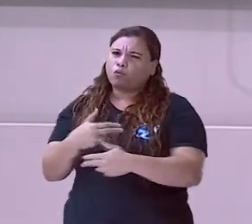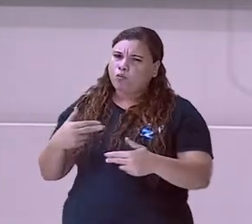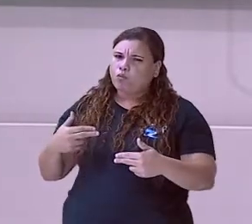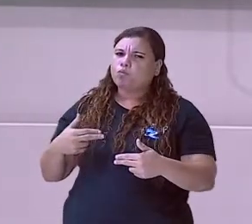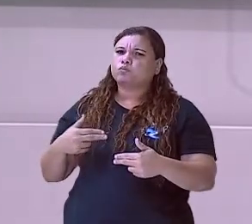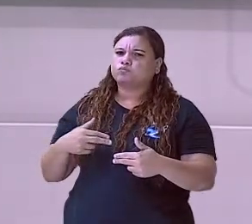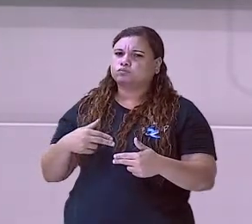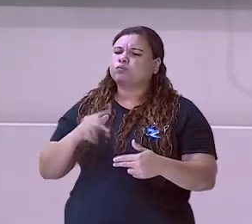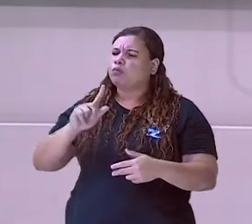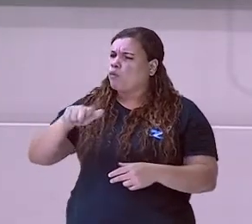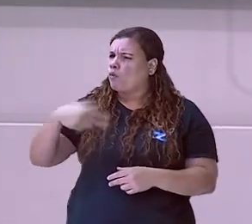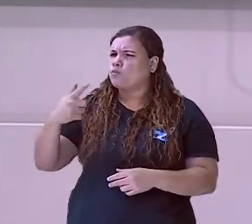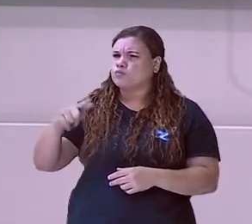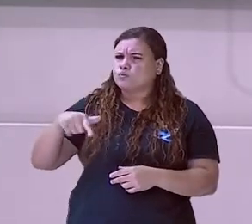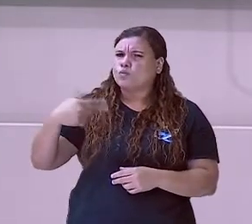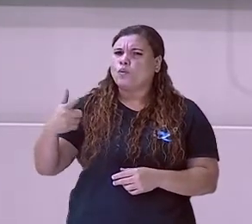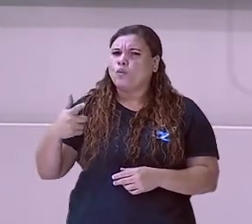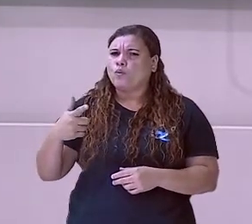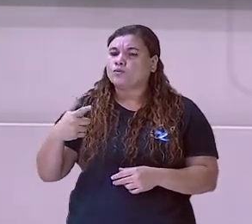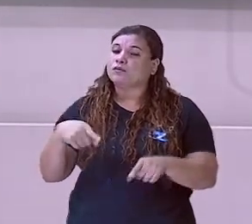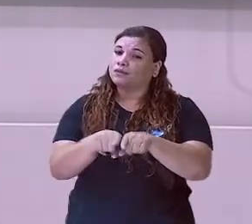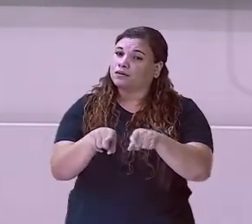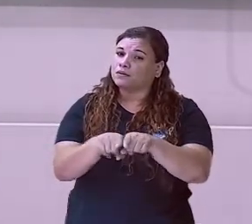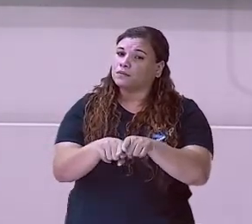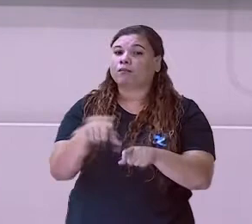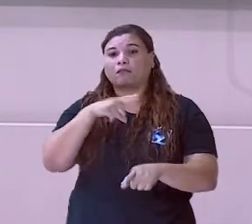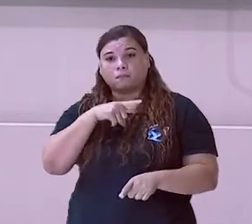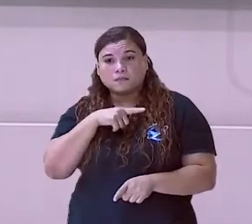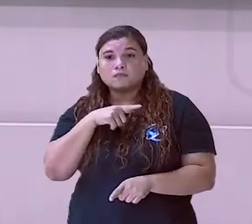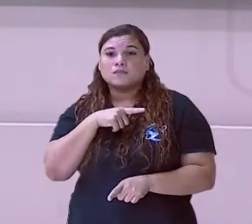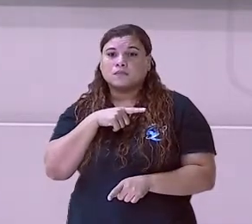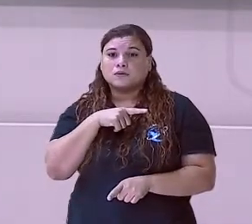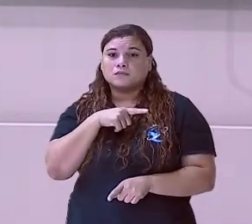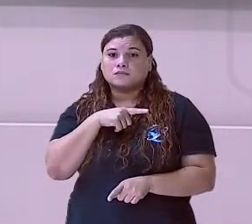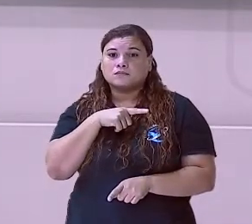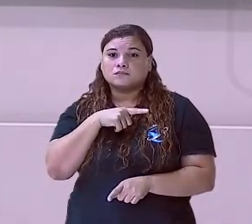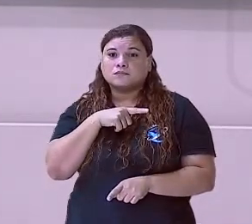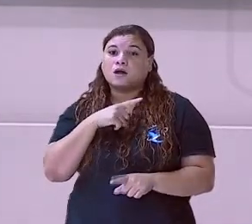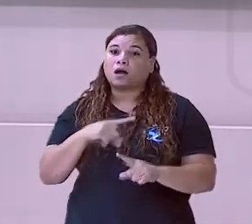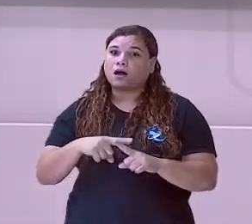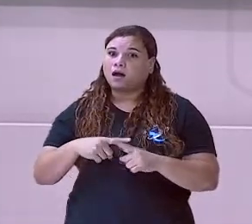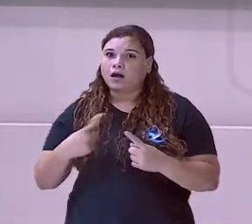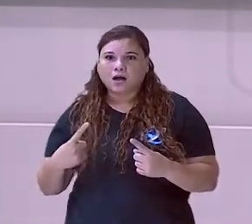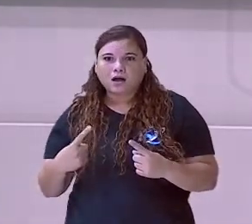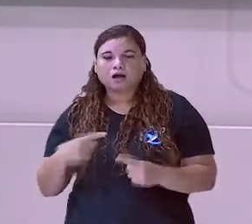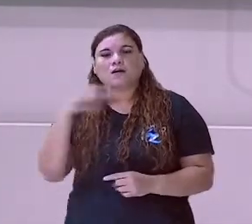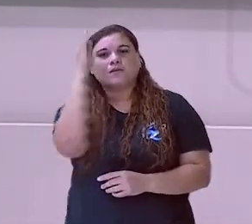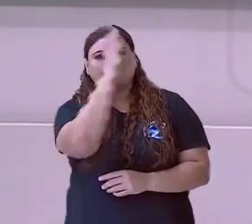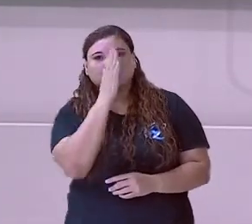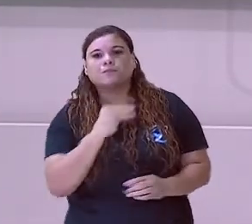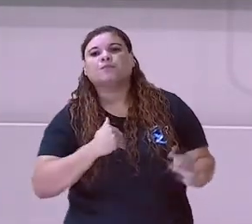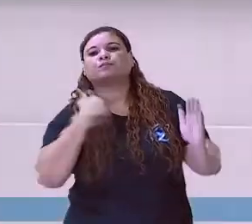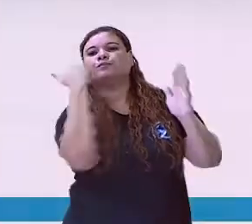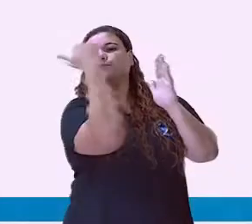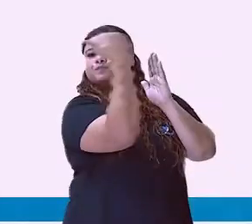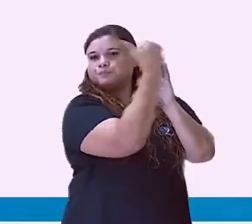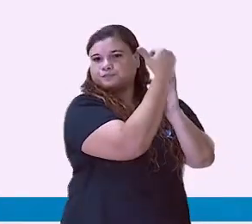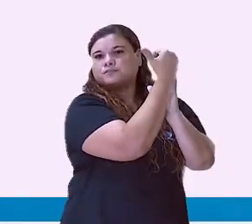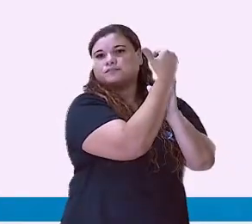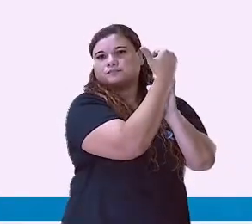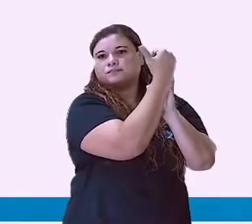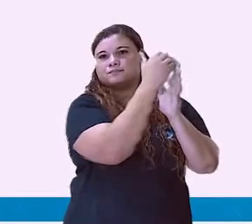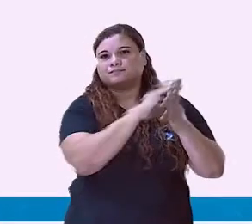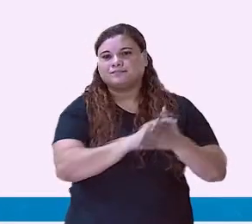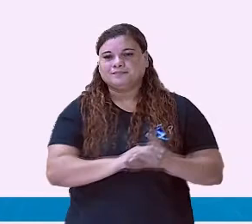China, até nessa divisão, olha, apesar de hoje ser a segunda economia, nessa divisão de norte e sul, a